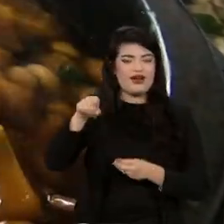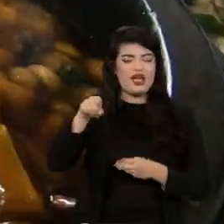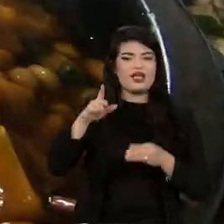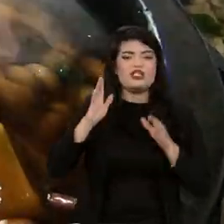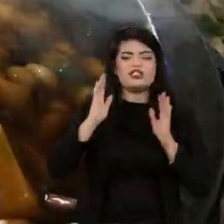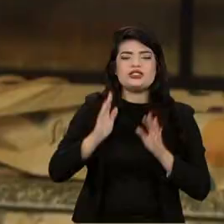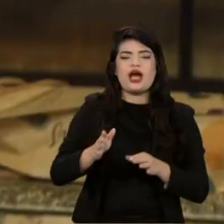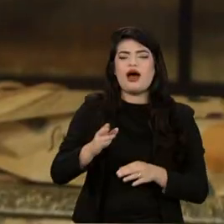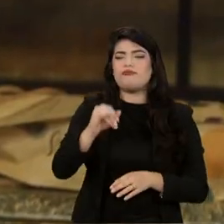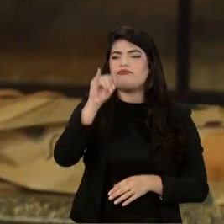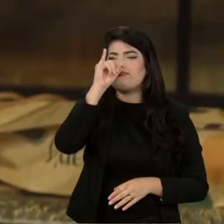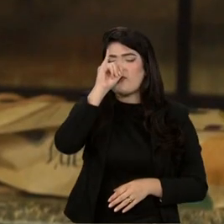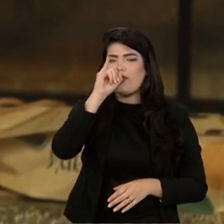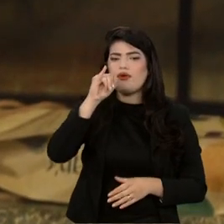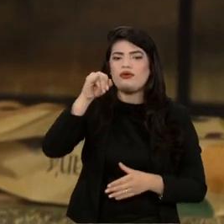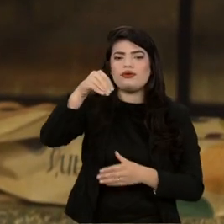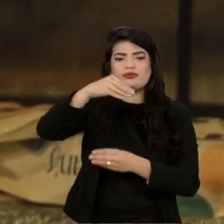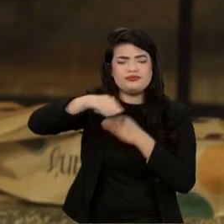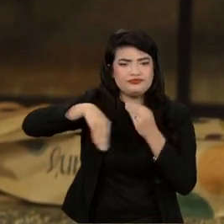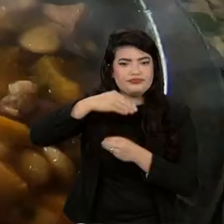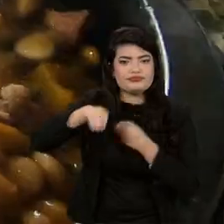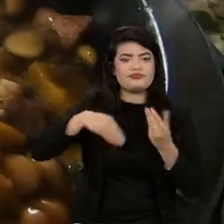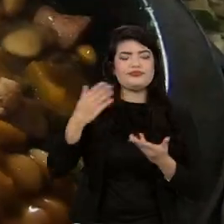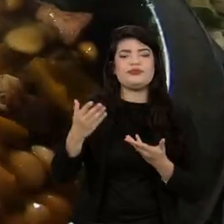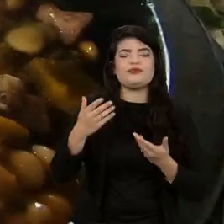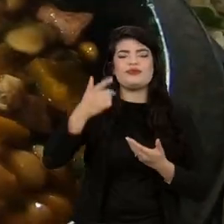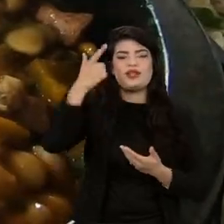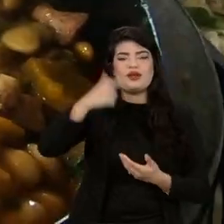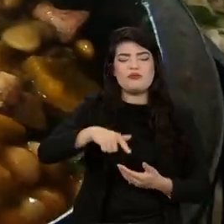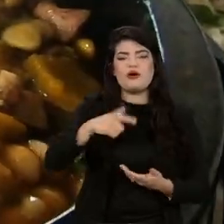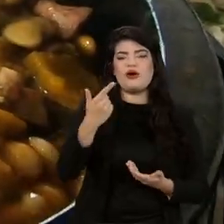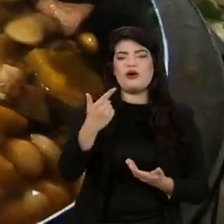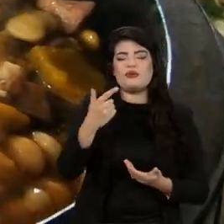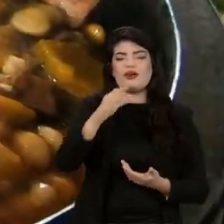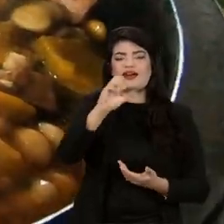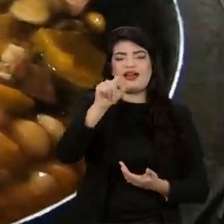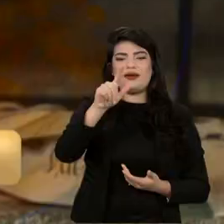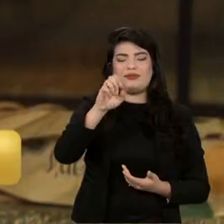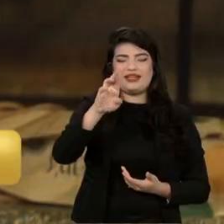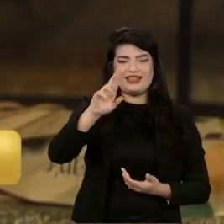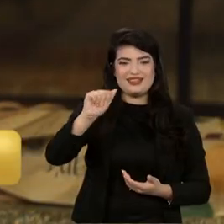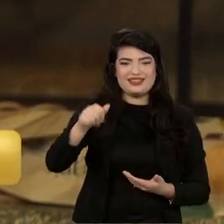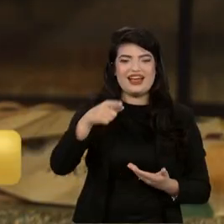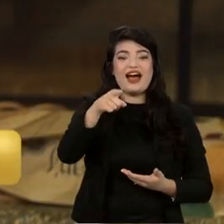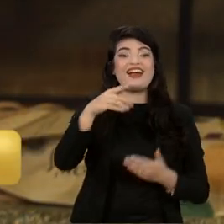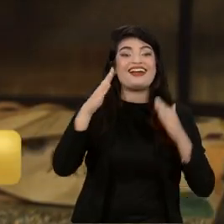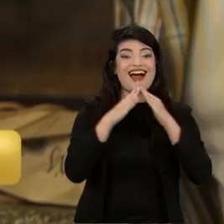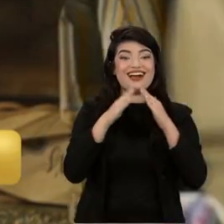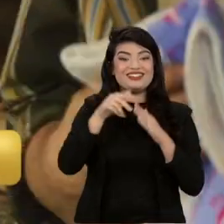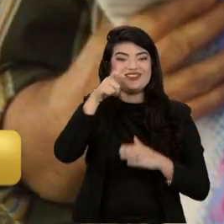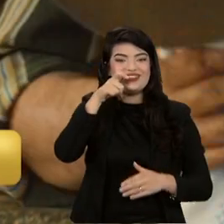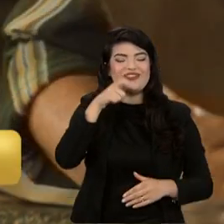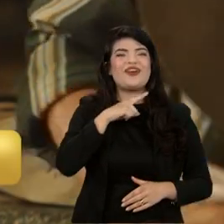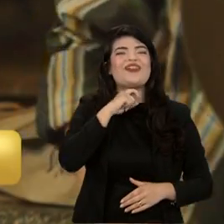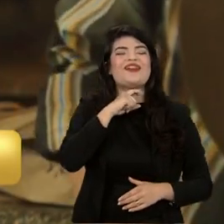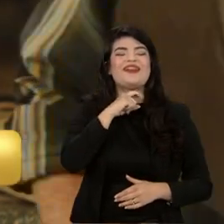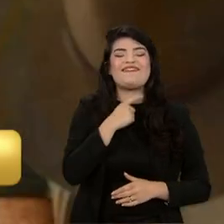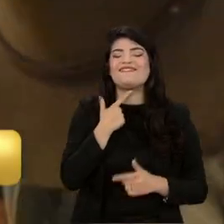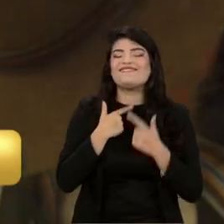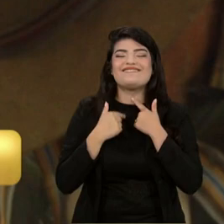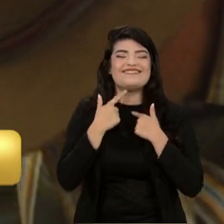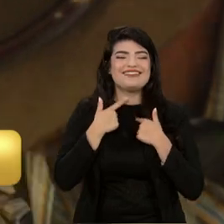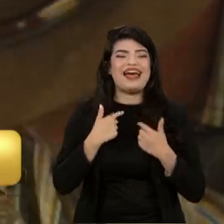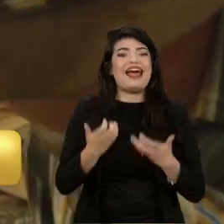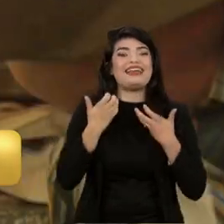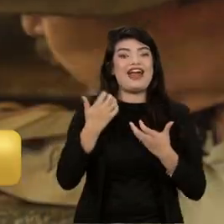temperado com bacon, com calabresa, abóbora cabochã. Você que tá em casa só fica vendo, meu. Ei, mas por que que eu não tenho